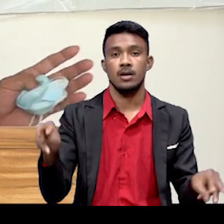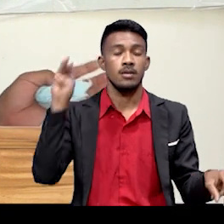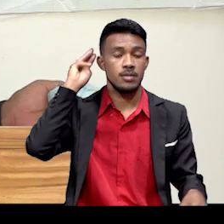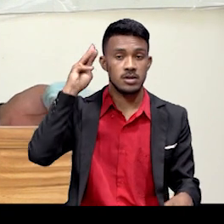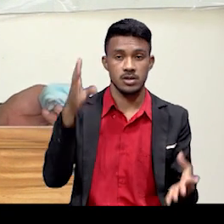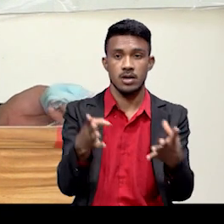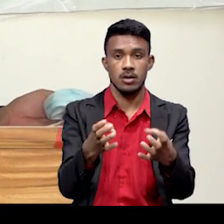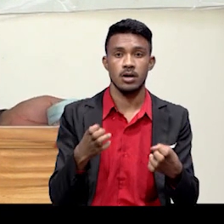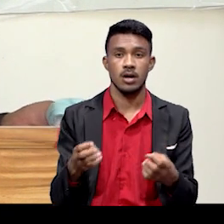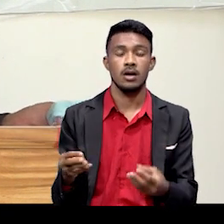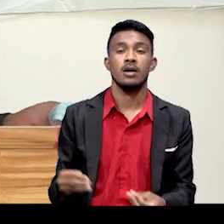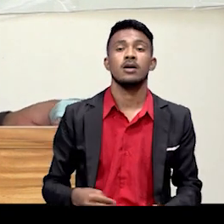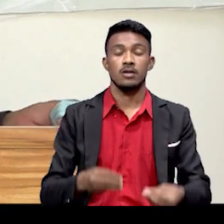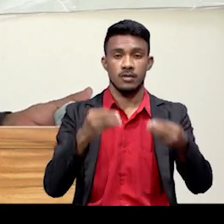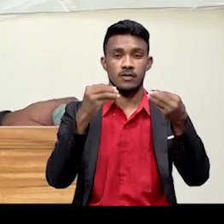to transfere